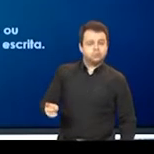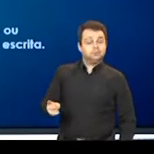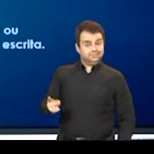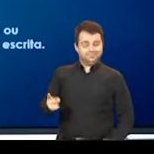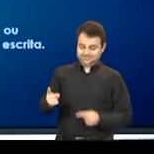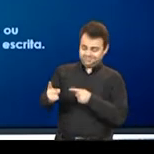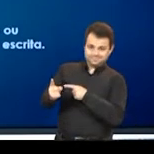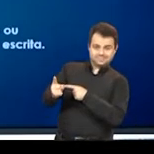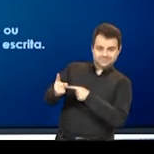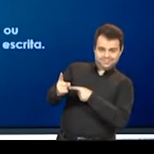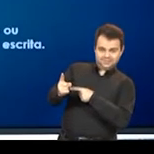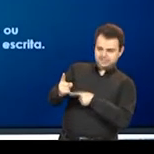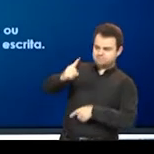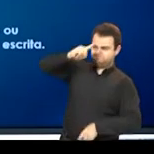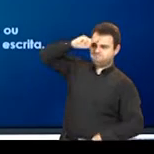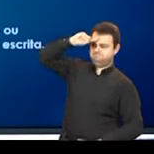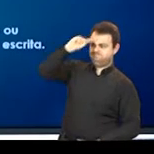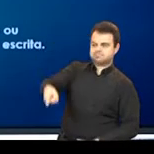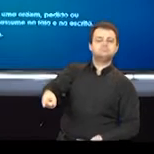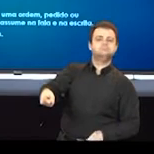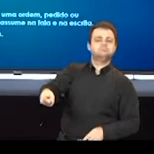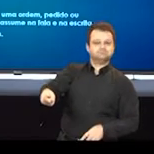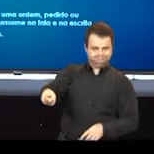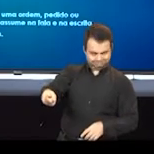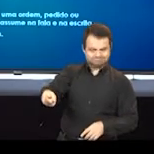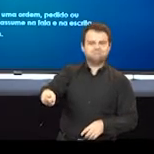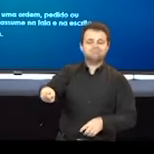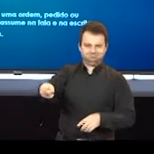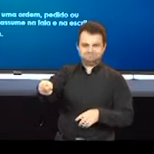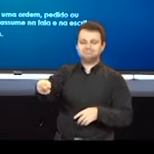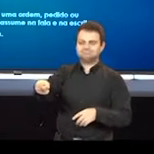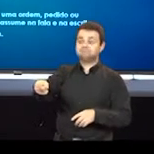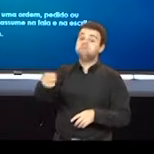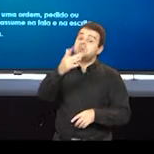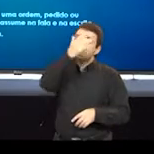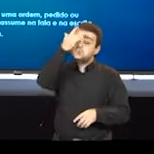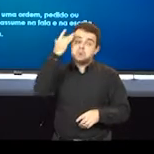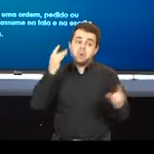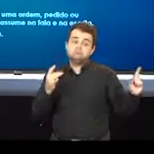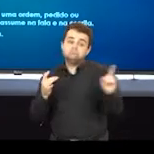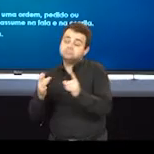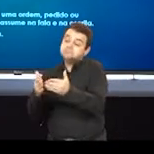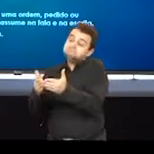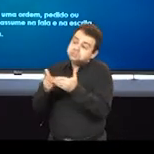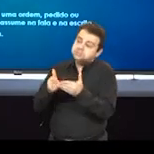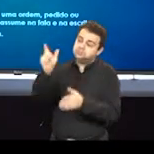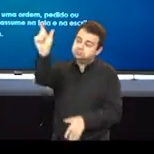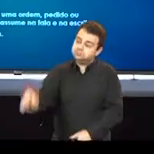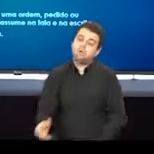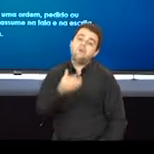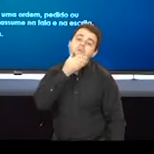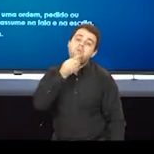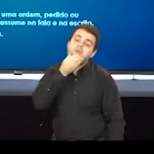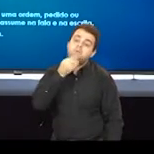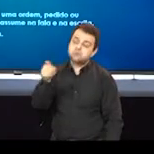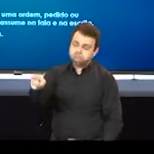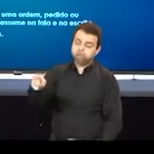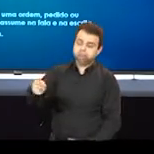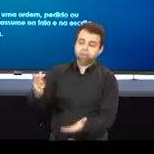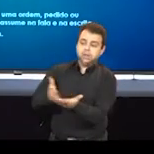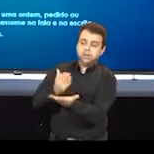Perceba que isso é um sentido de ordem. Alguém pediu, né, ordenou para que Juliano fizesse